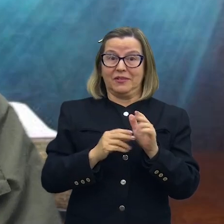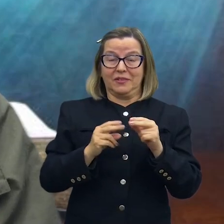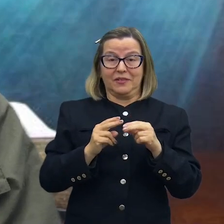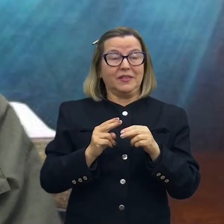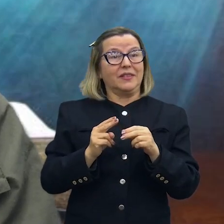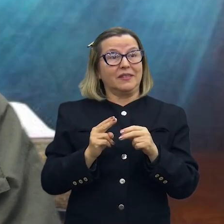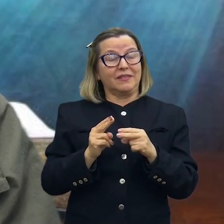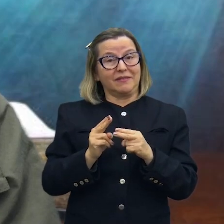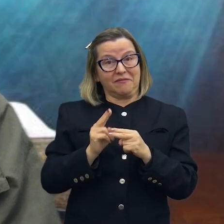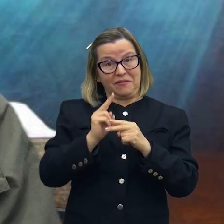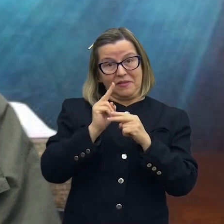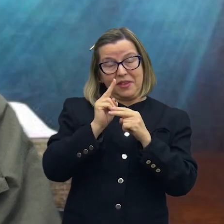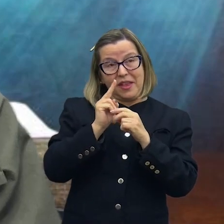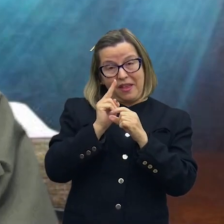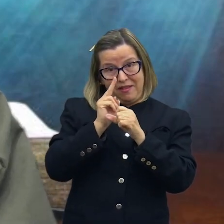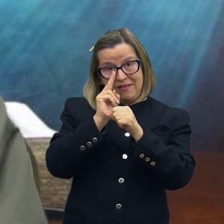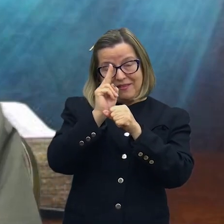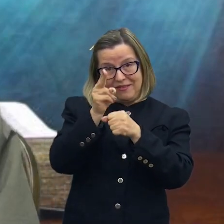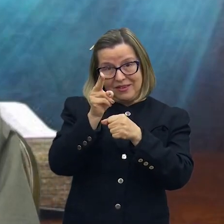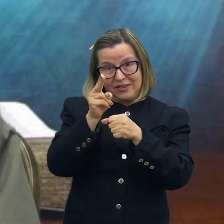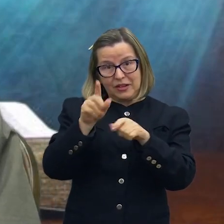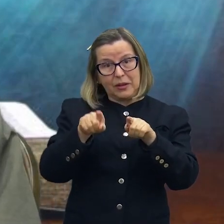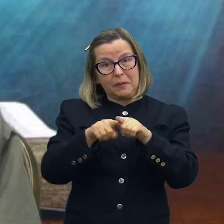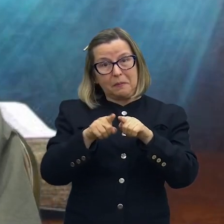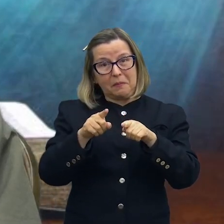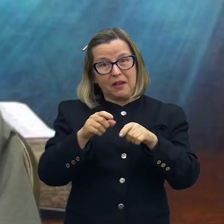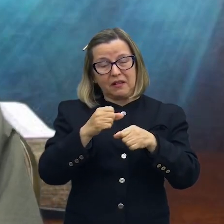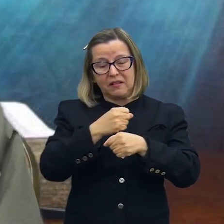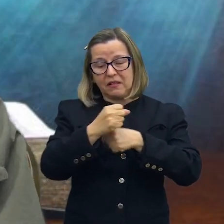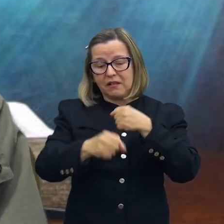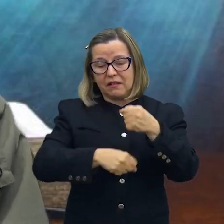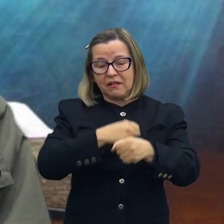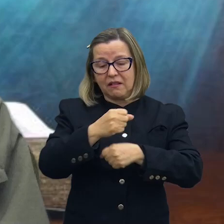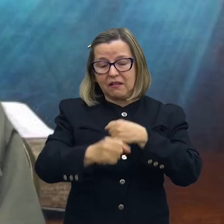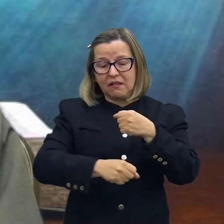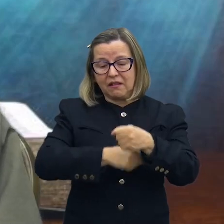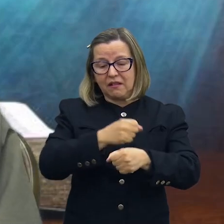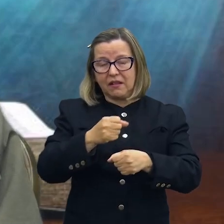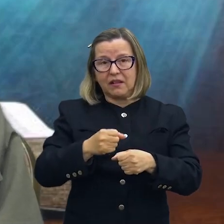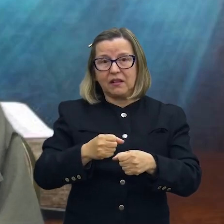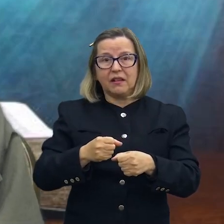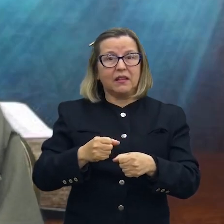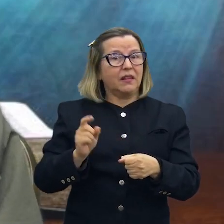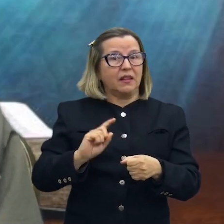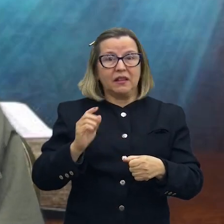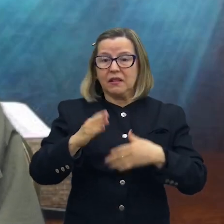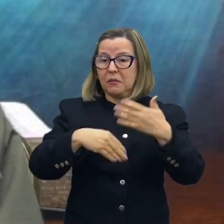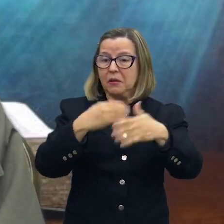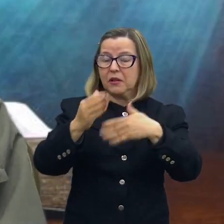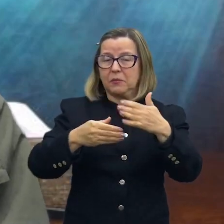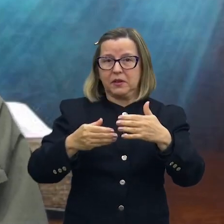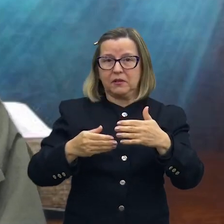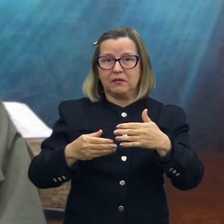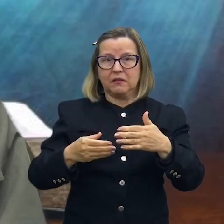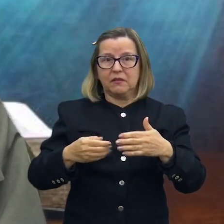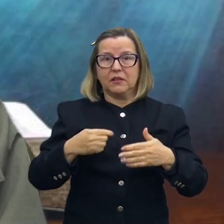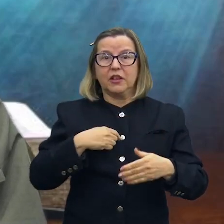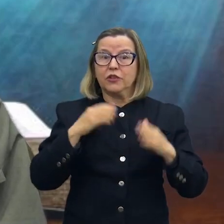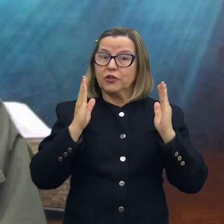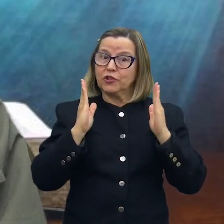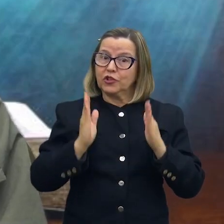passam, não prosperam. Eu tive a oportunidade de acompanhar um casal, 25